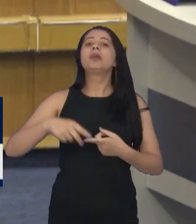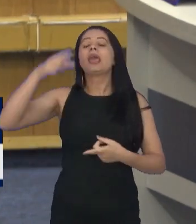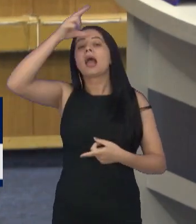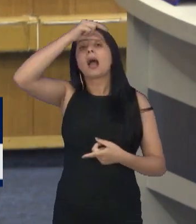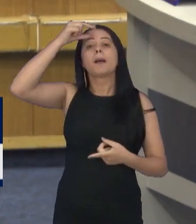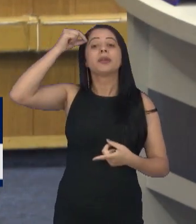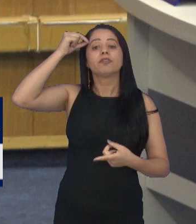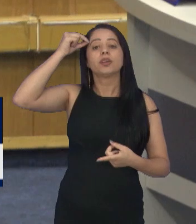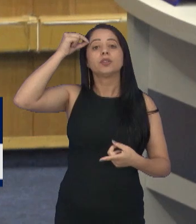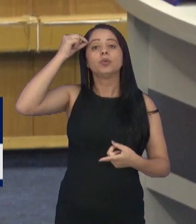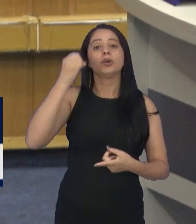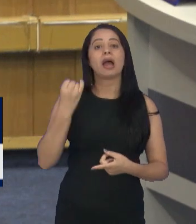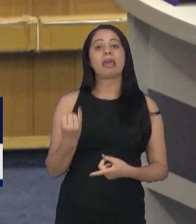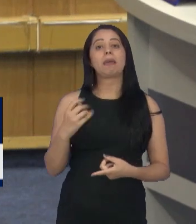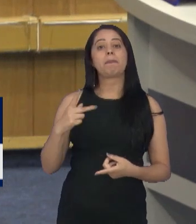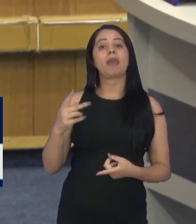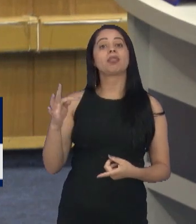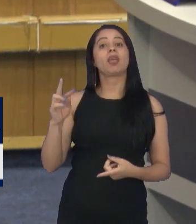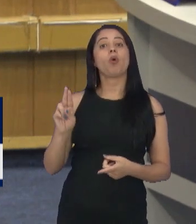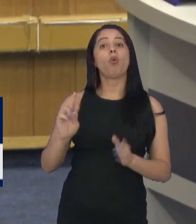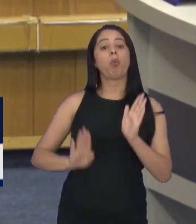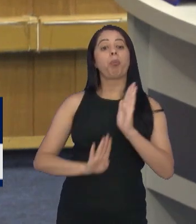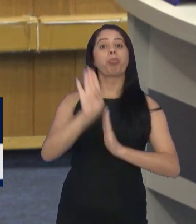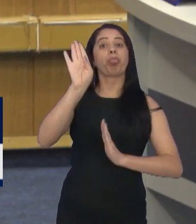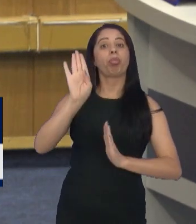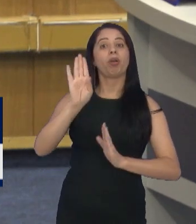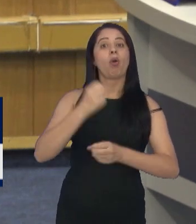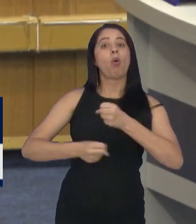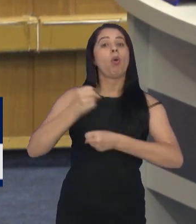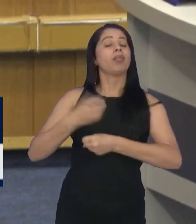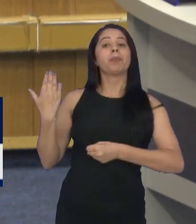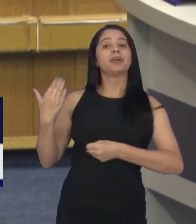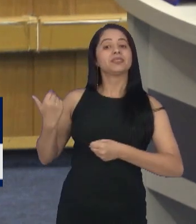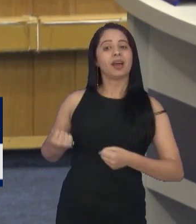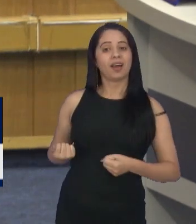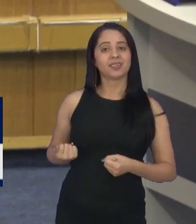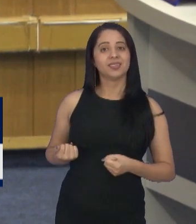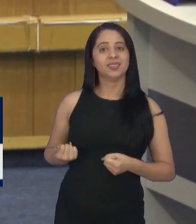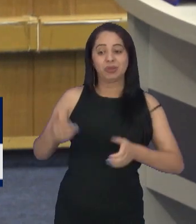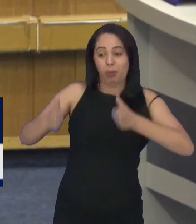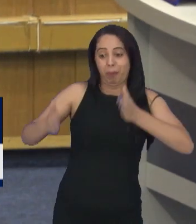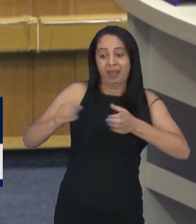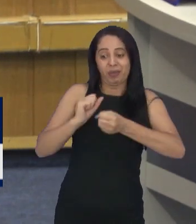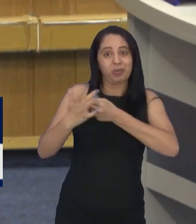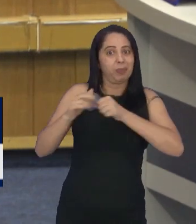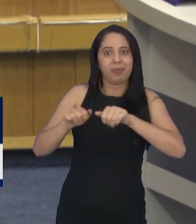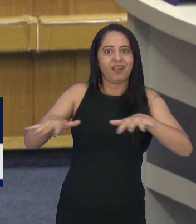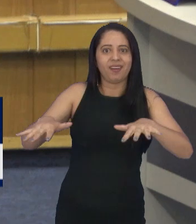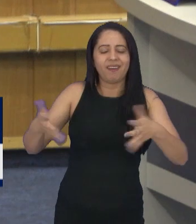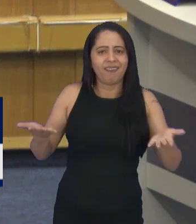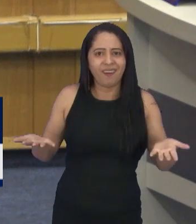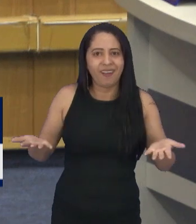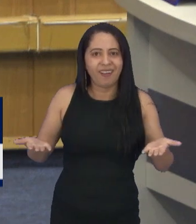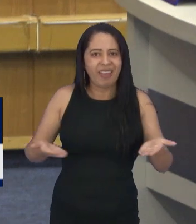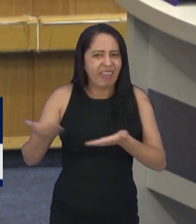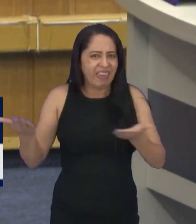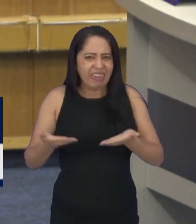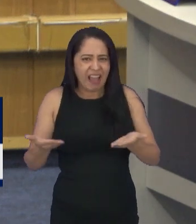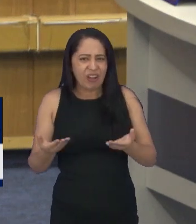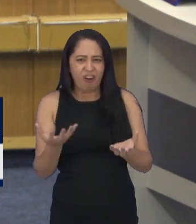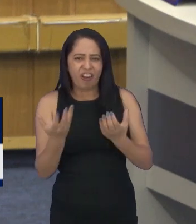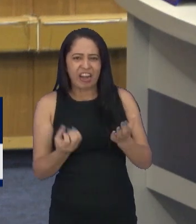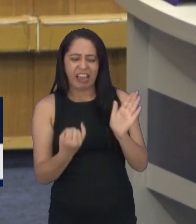aumentou o IPTU, né, o ano passado, em plena pandemia, e agora vem fazer